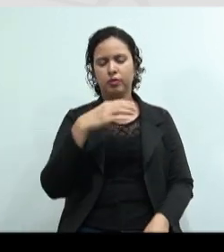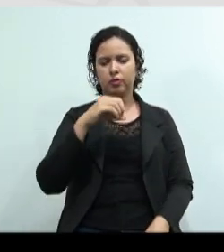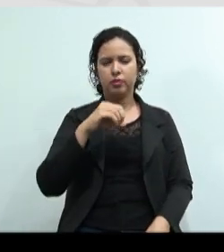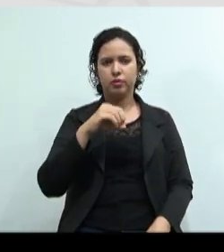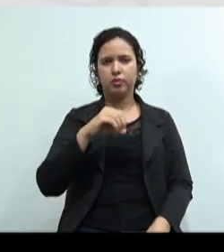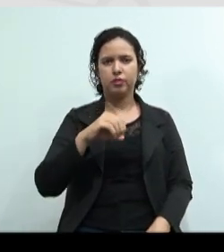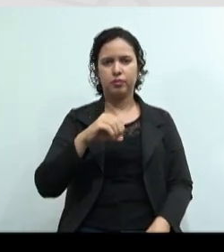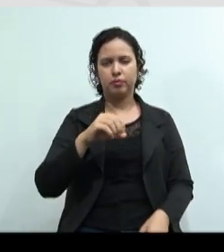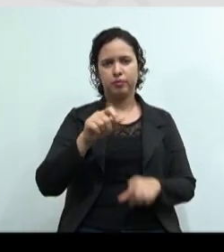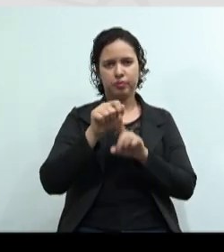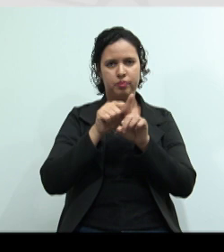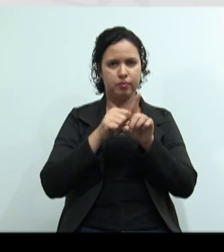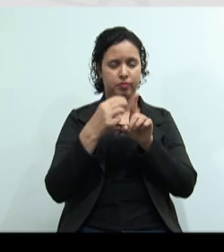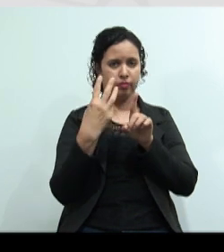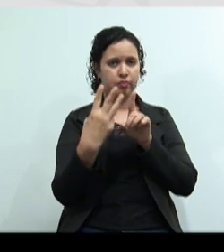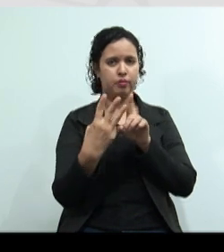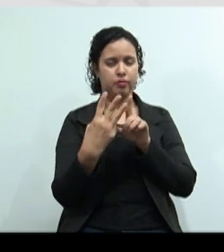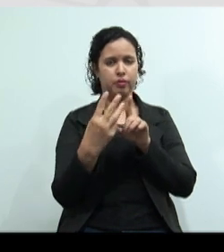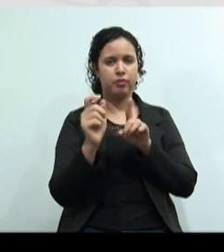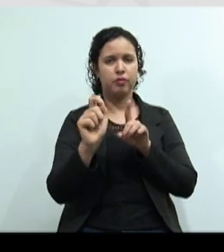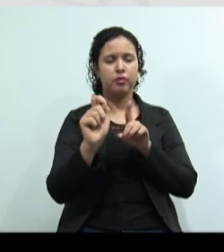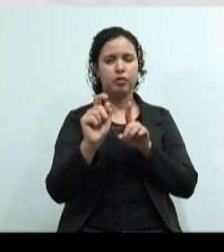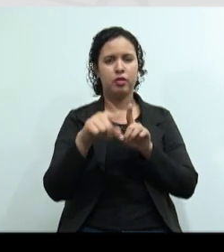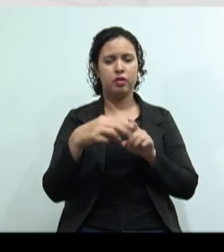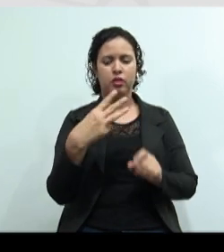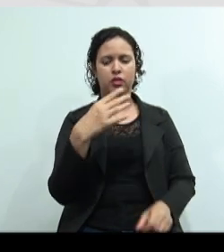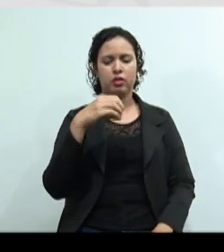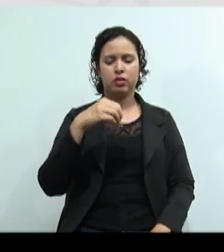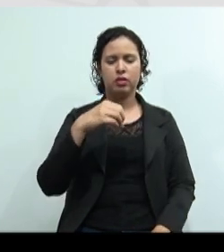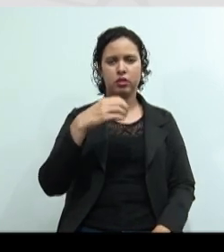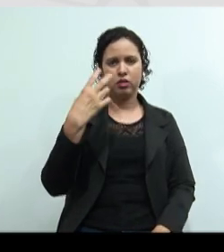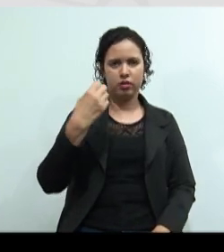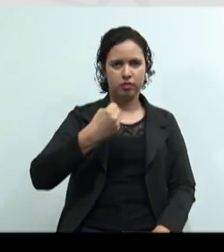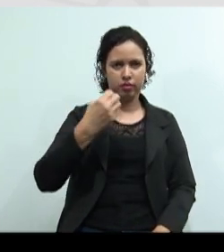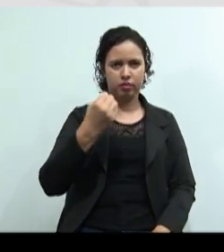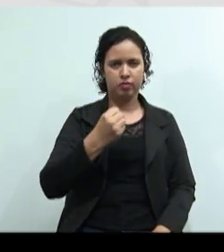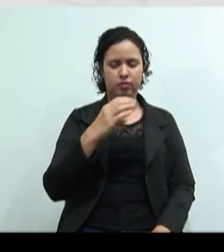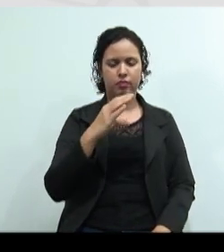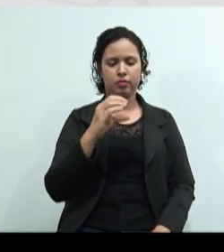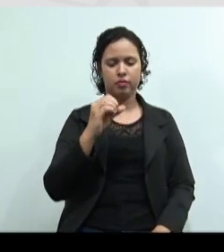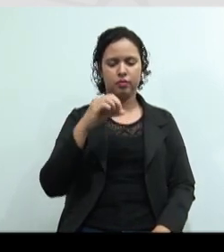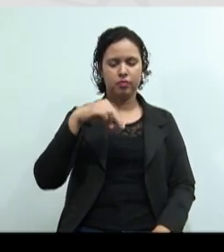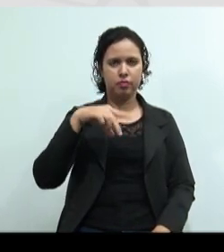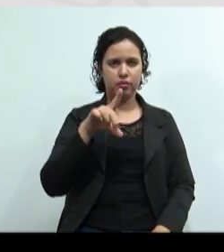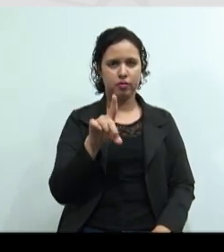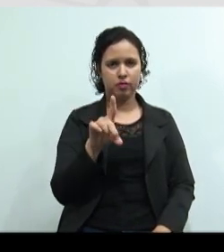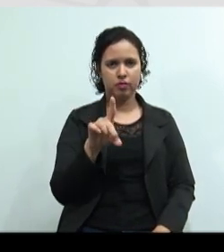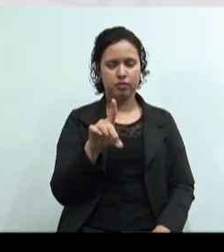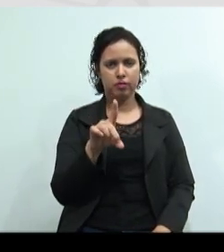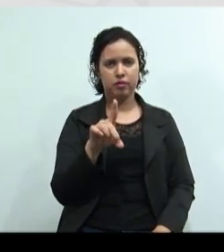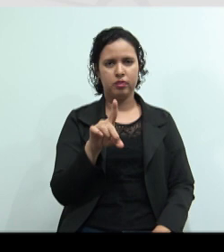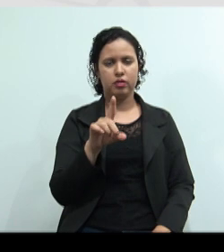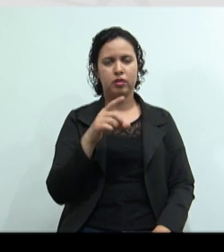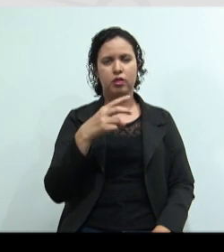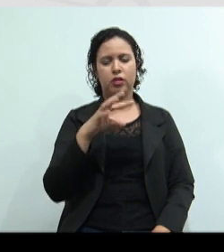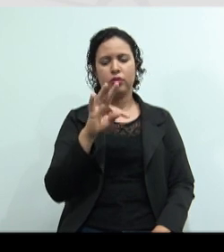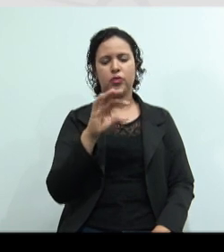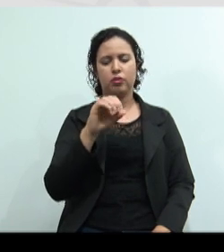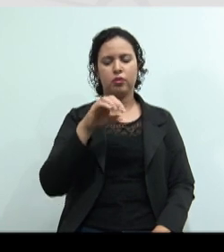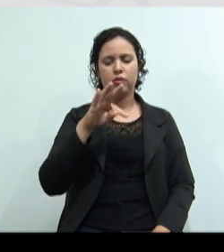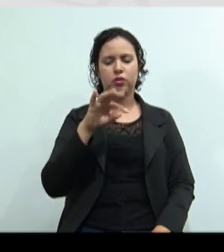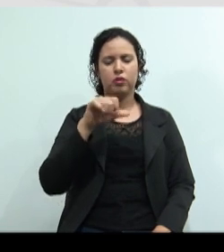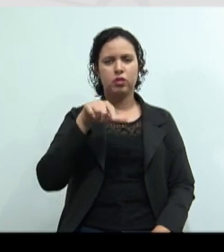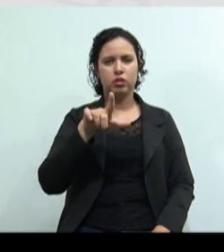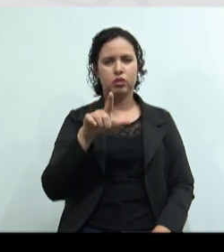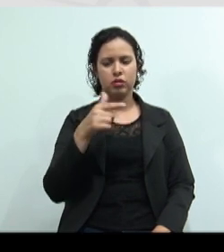20/3 vão ser o quê? Vão ser 30 leite condensado a R$ 4,00, que dá 120, e 30 leite condensados a R$